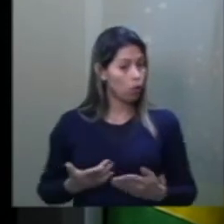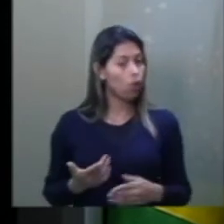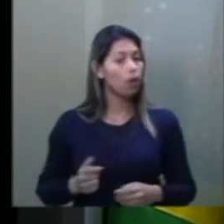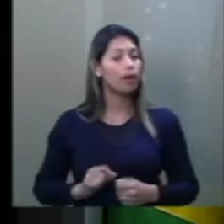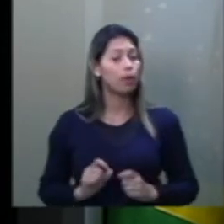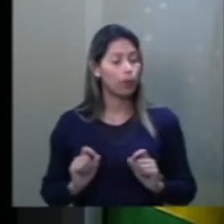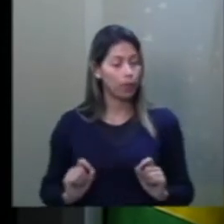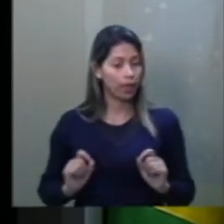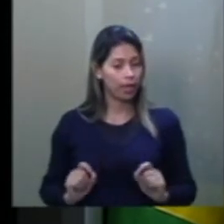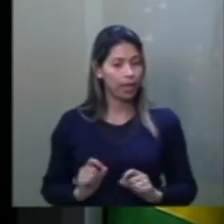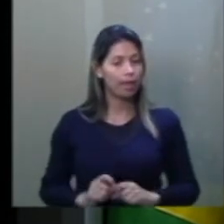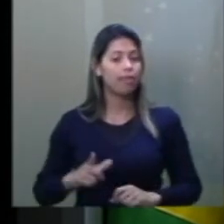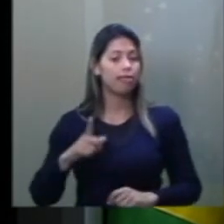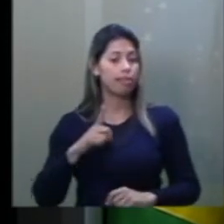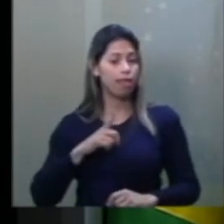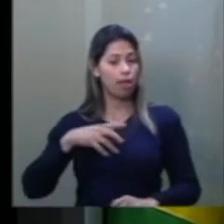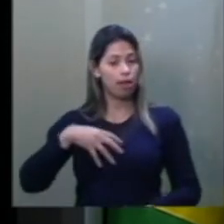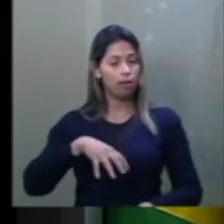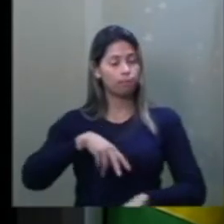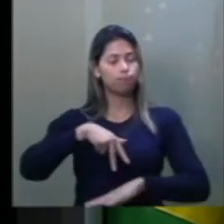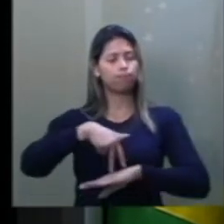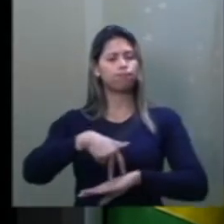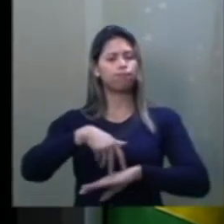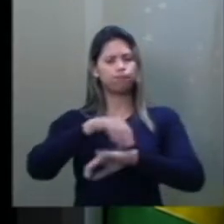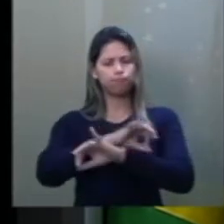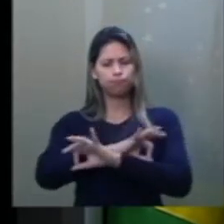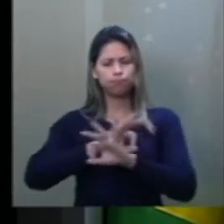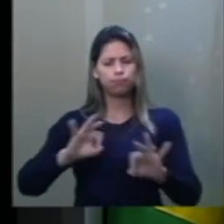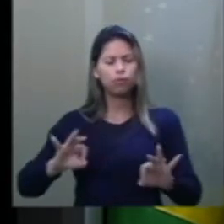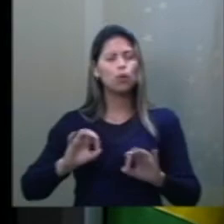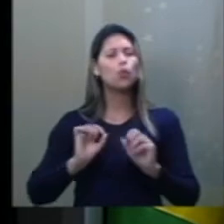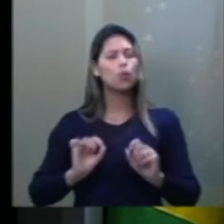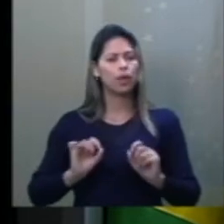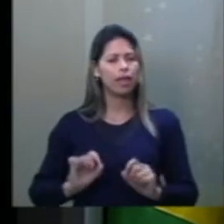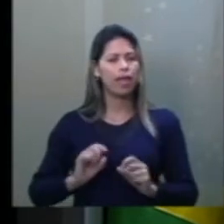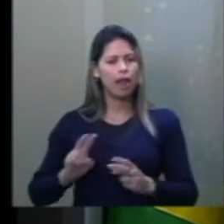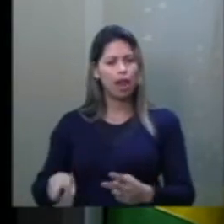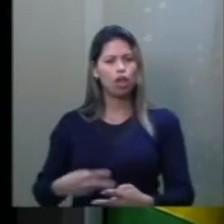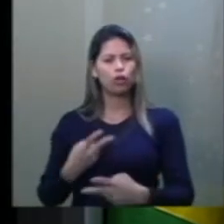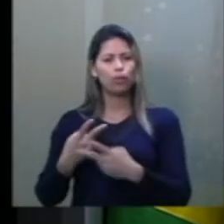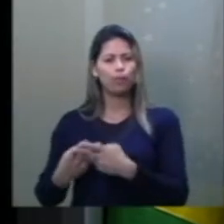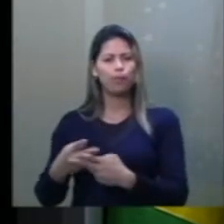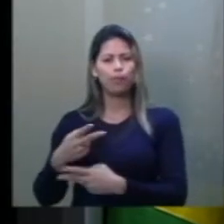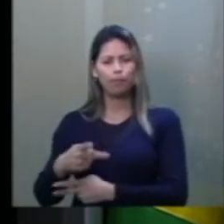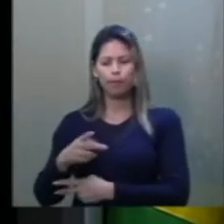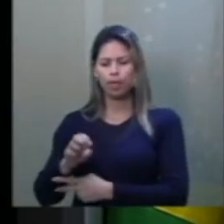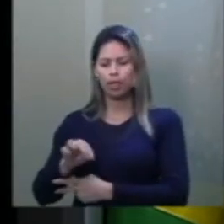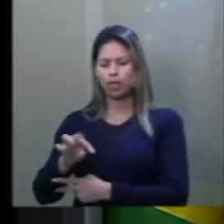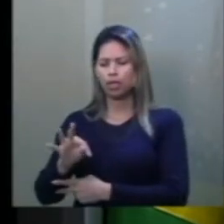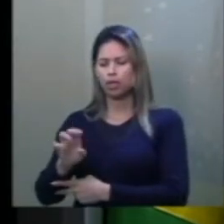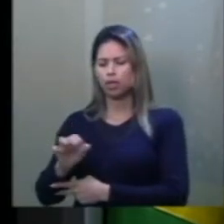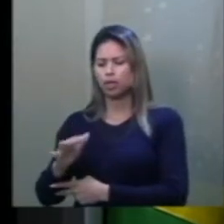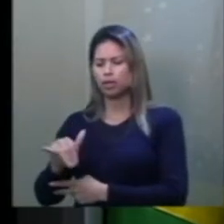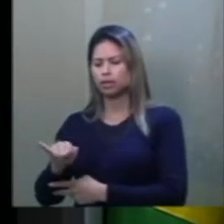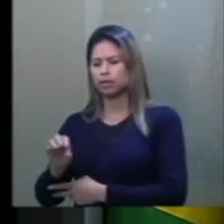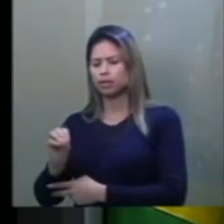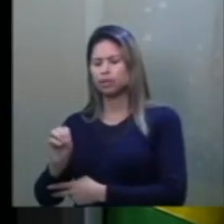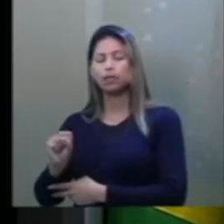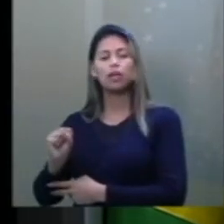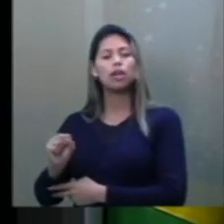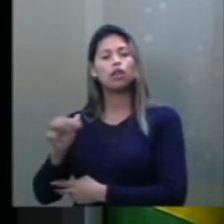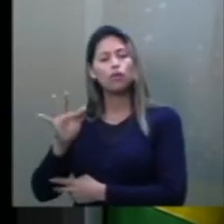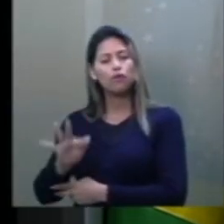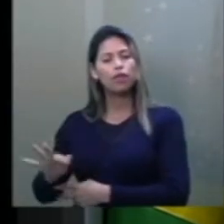posição de submissão aos regramentos impostos pelo sistema penitenciário federal, a hierarquia do crime não